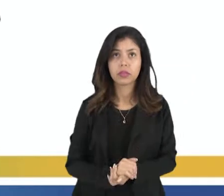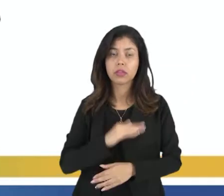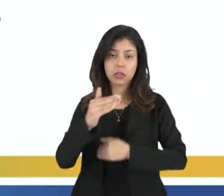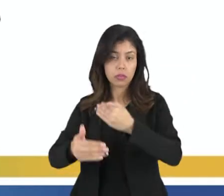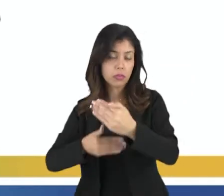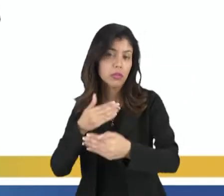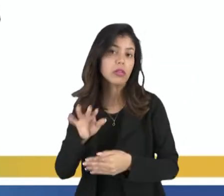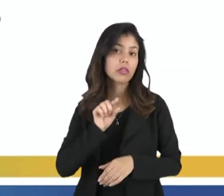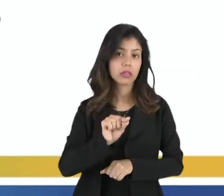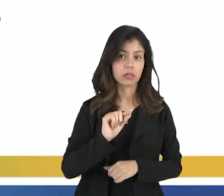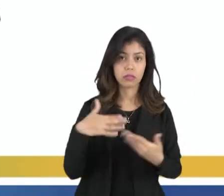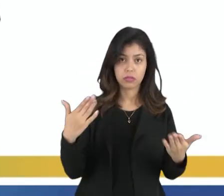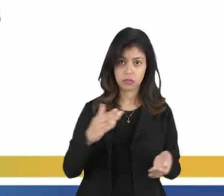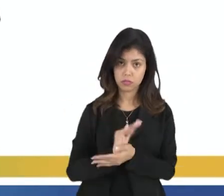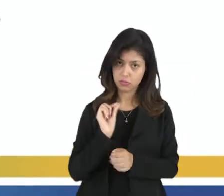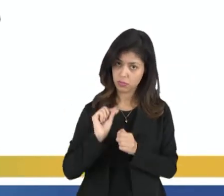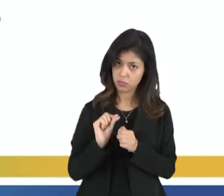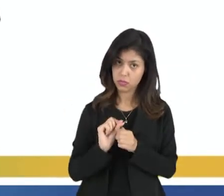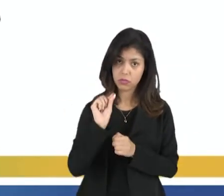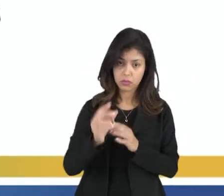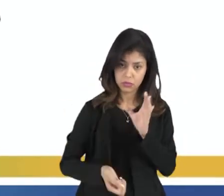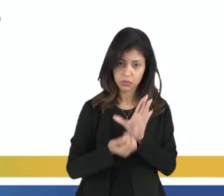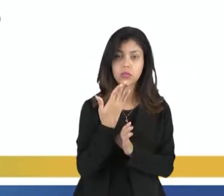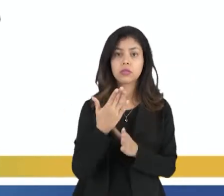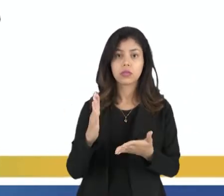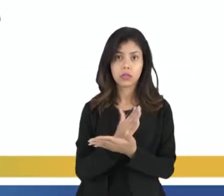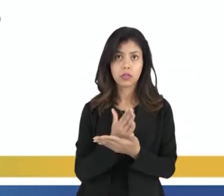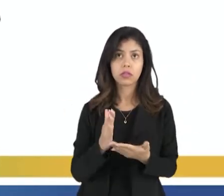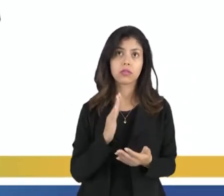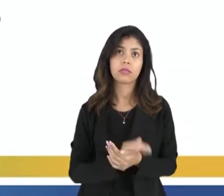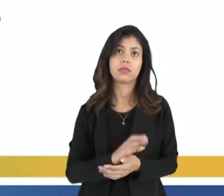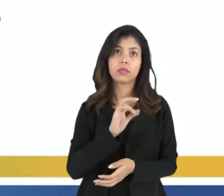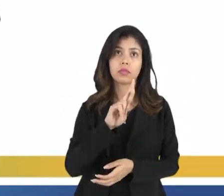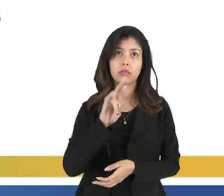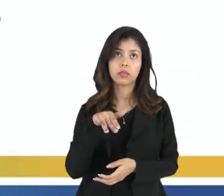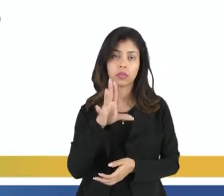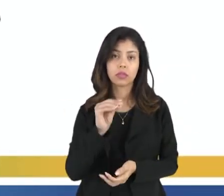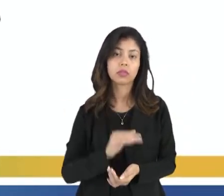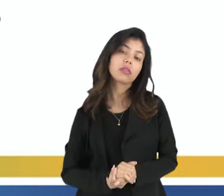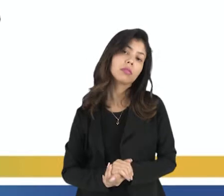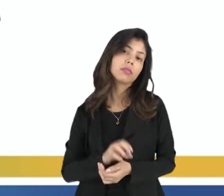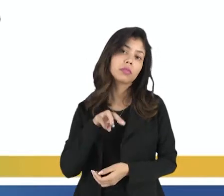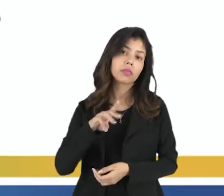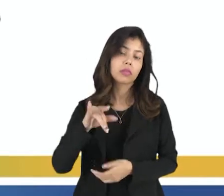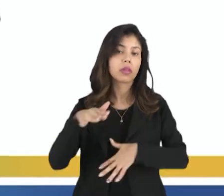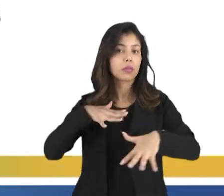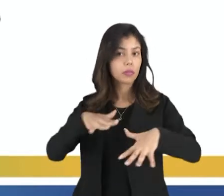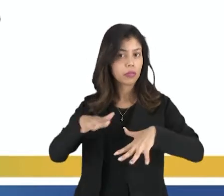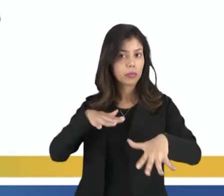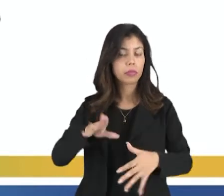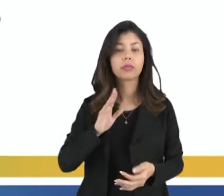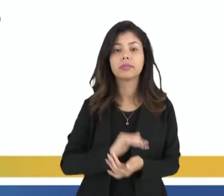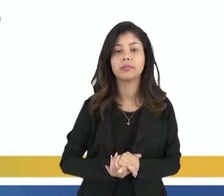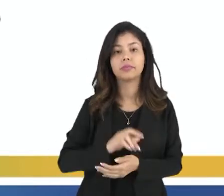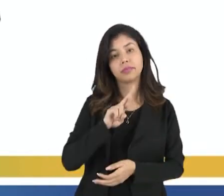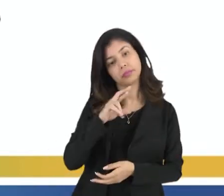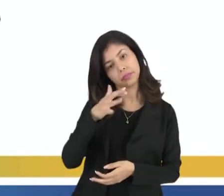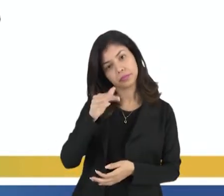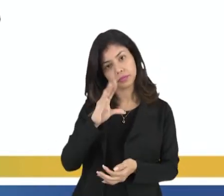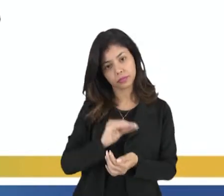esse processo, então, ele faz com que surja, então, essa conjuração mineira, tá? Esse movimento de